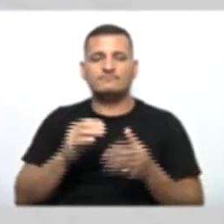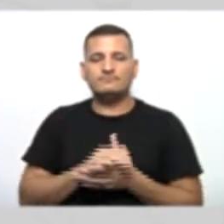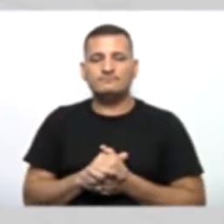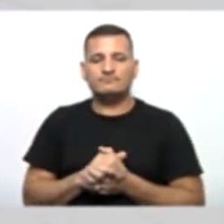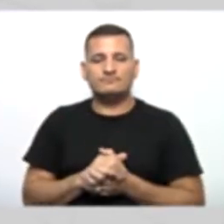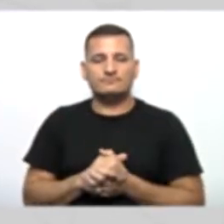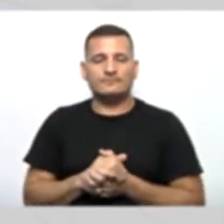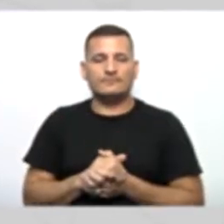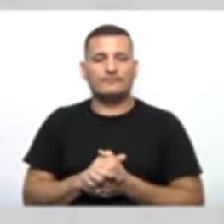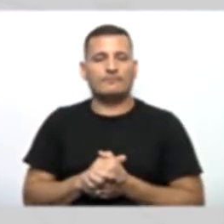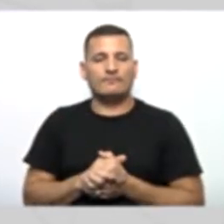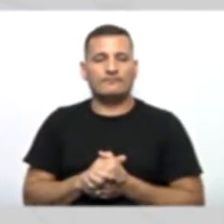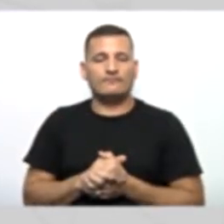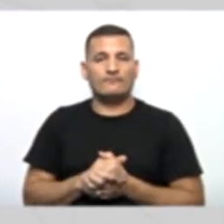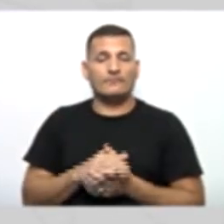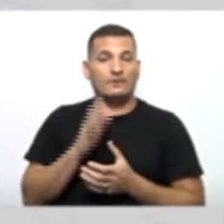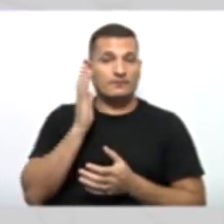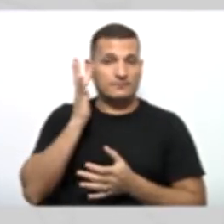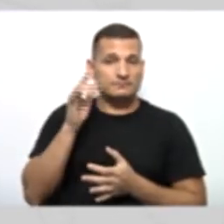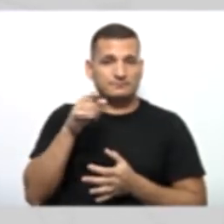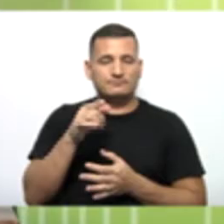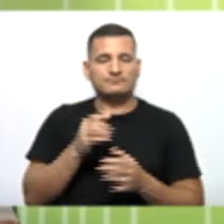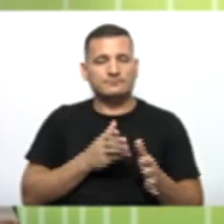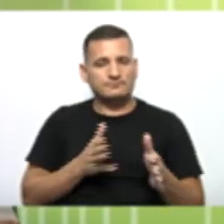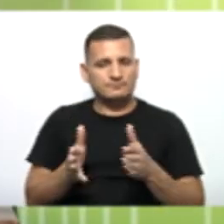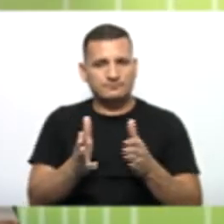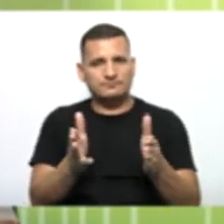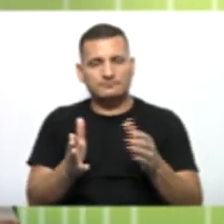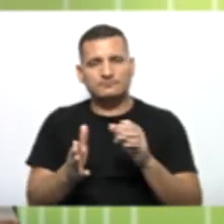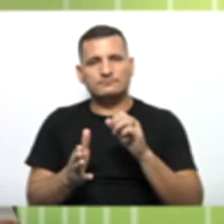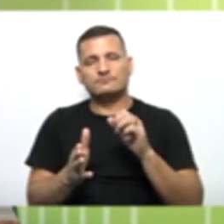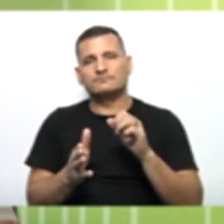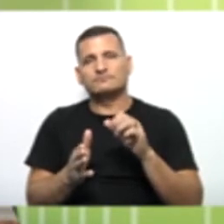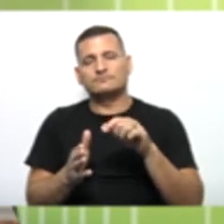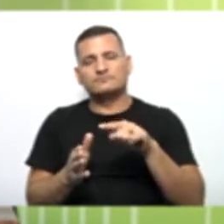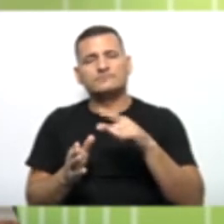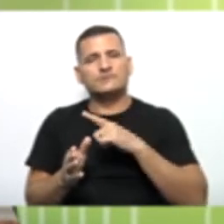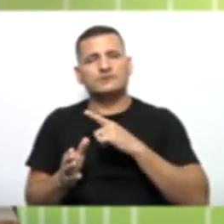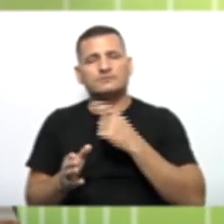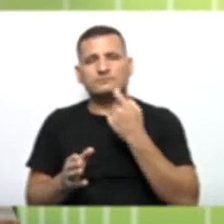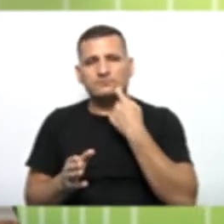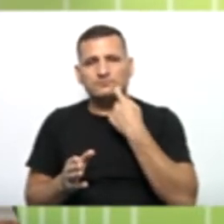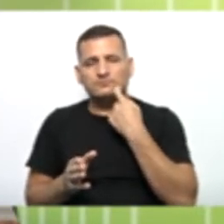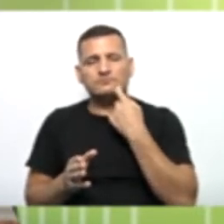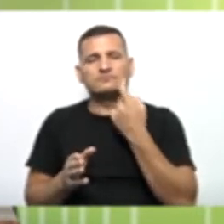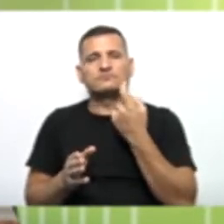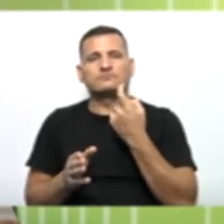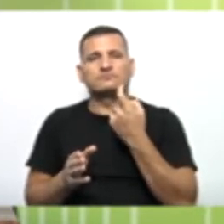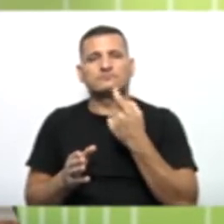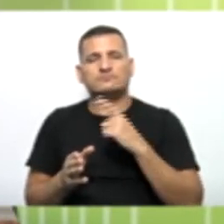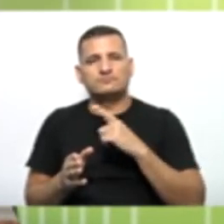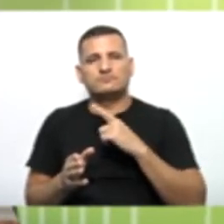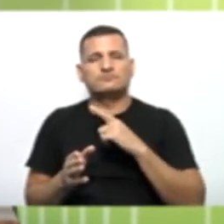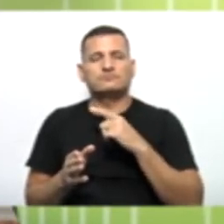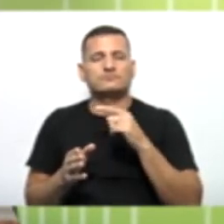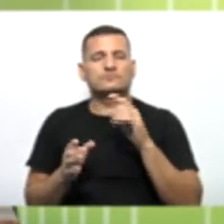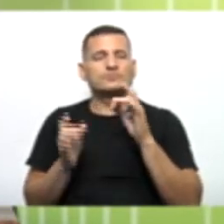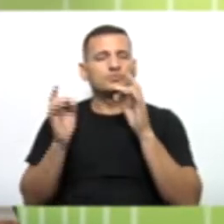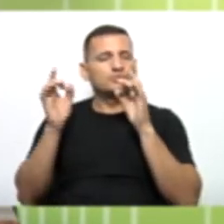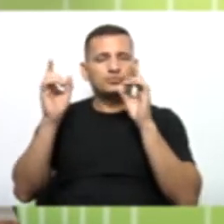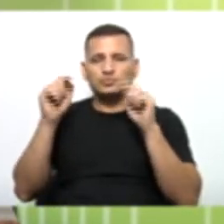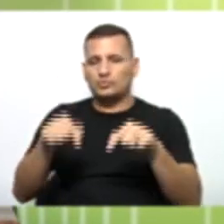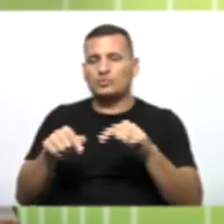Imagine que em um lago ou em rio existe uma espécie de peixe, uma espécie de marisco, que só existe naquele